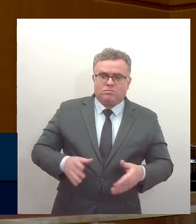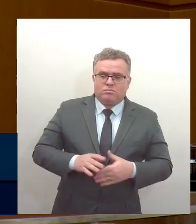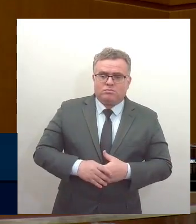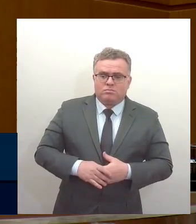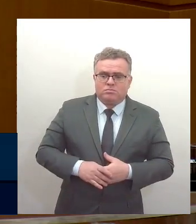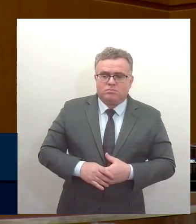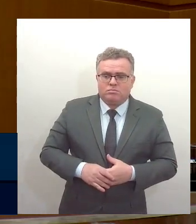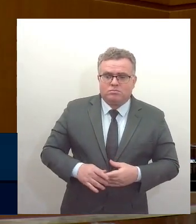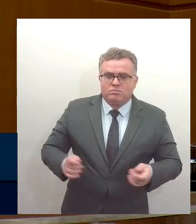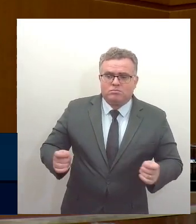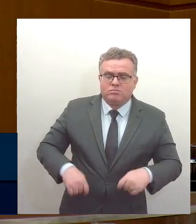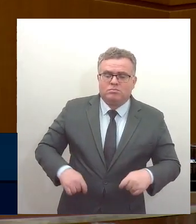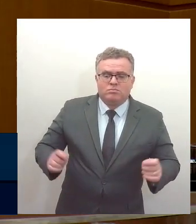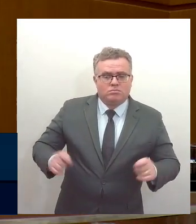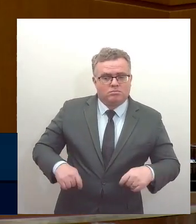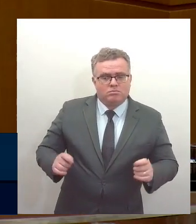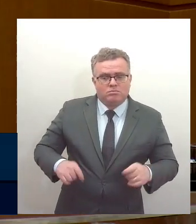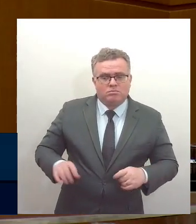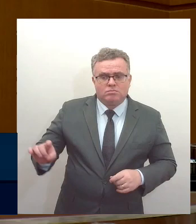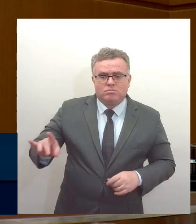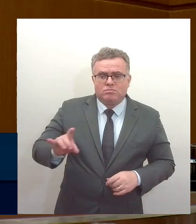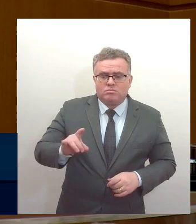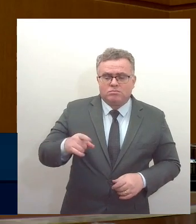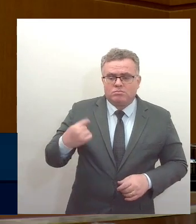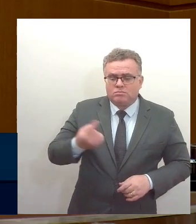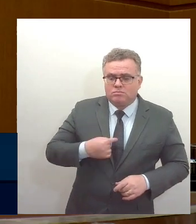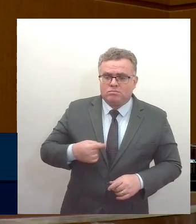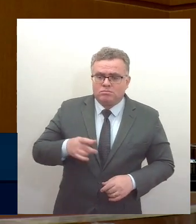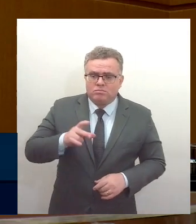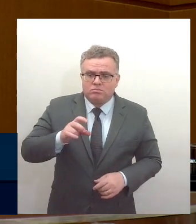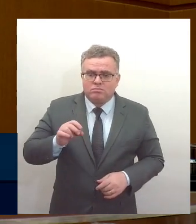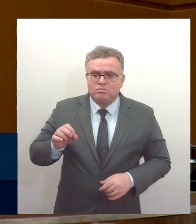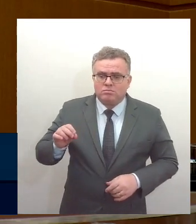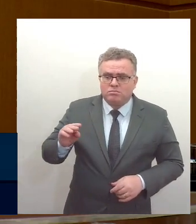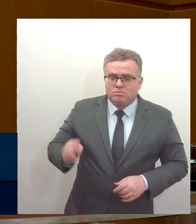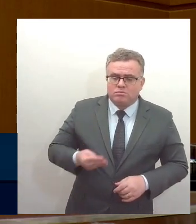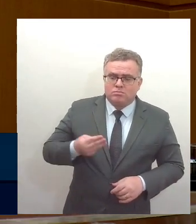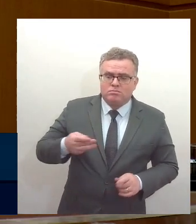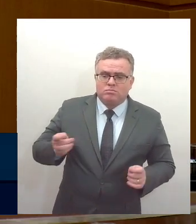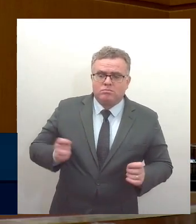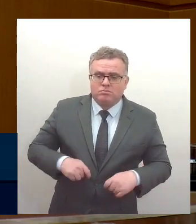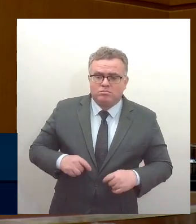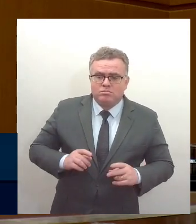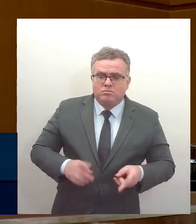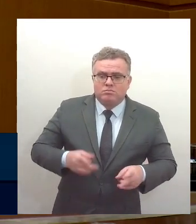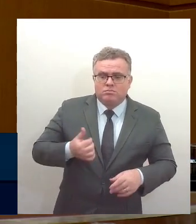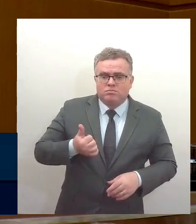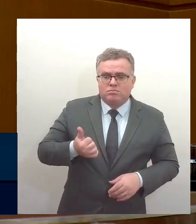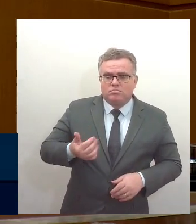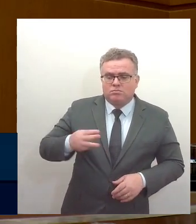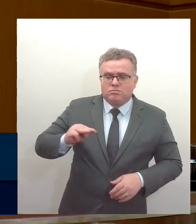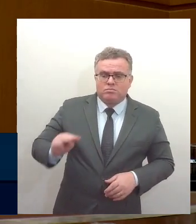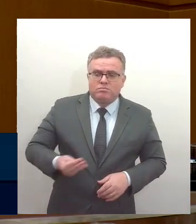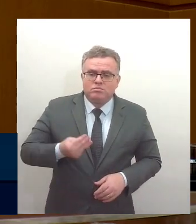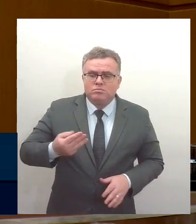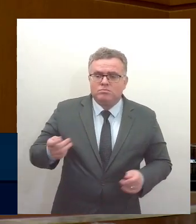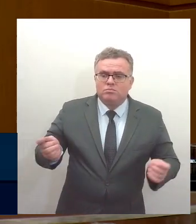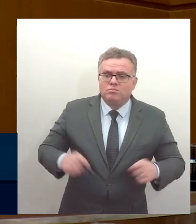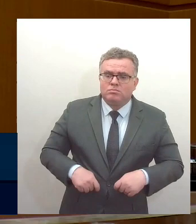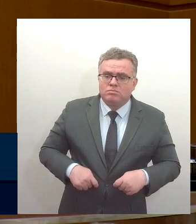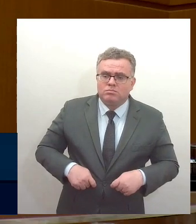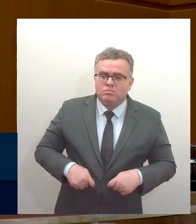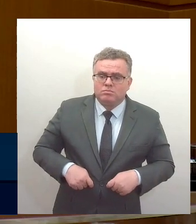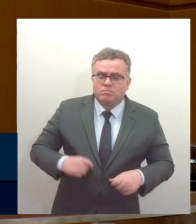nós tirar 500 mil... é 12 milhões de reais, a gente constrói o maior centro de tratamento para pessoas do